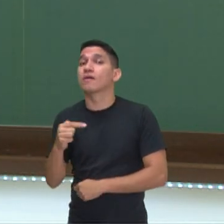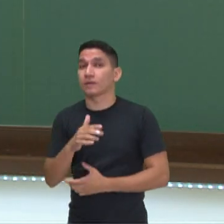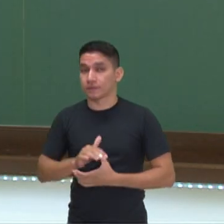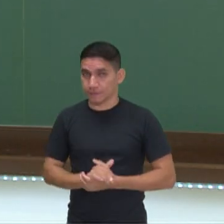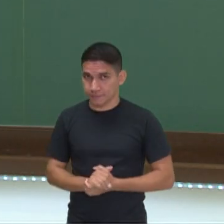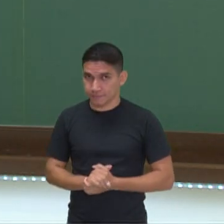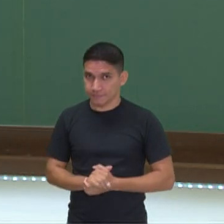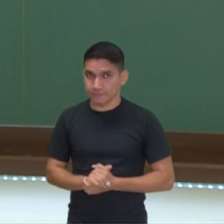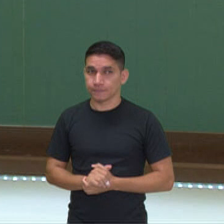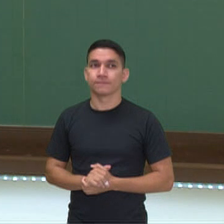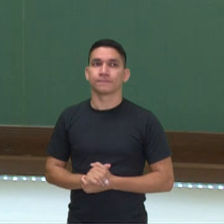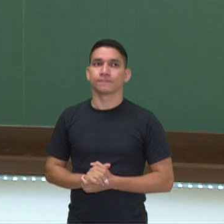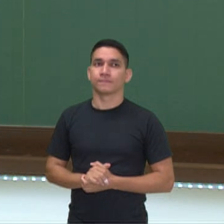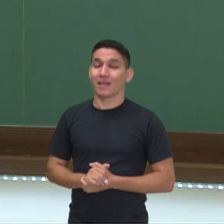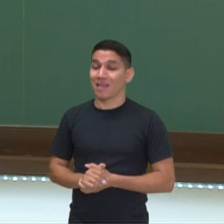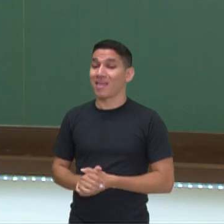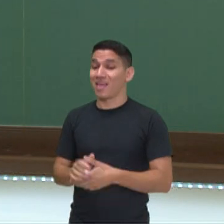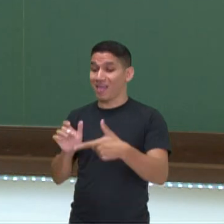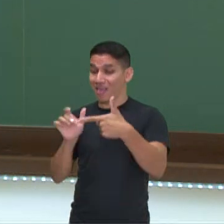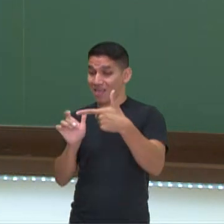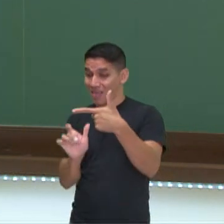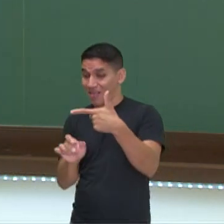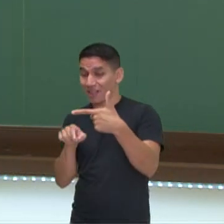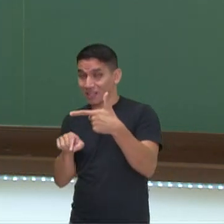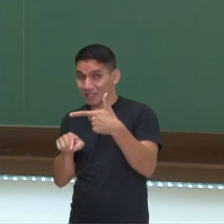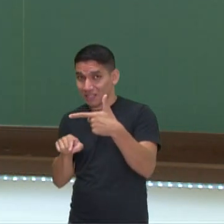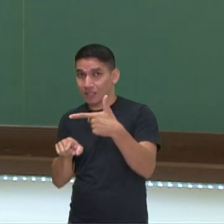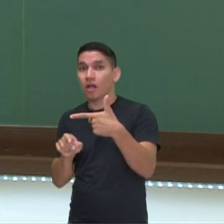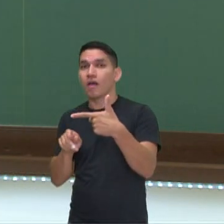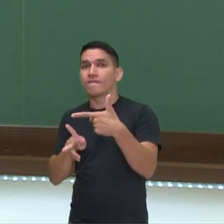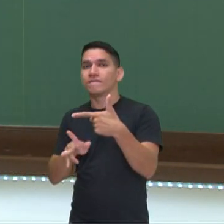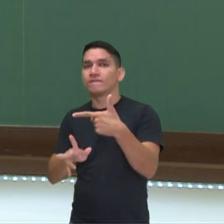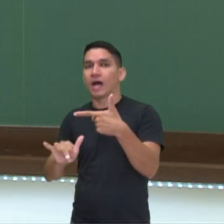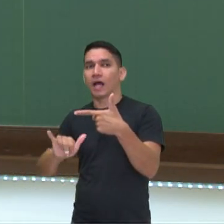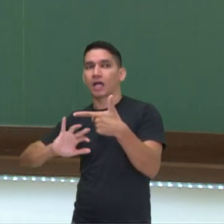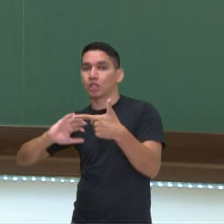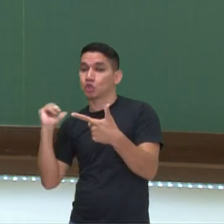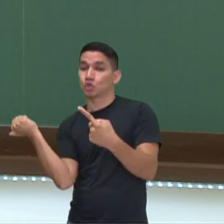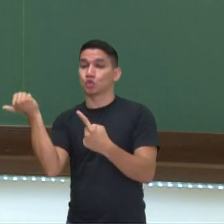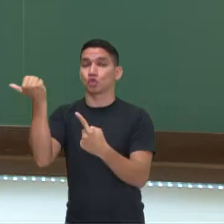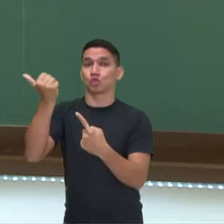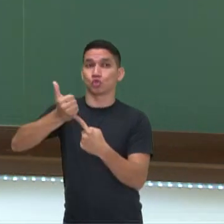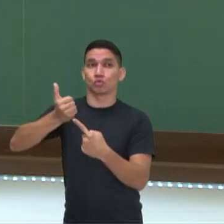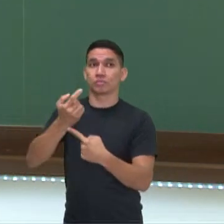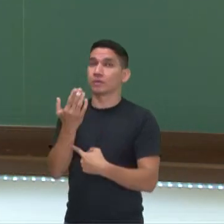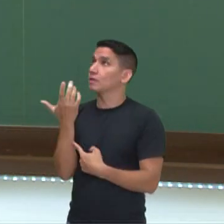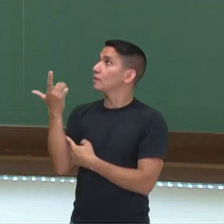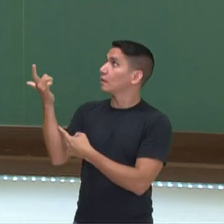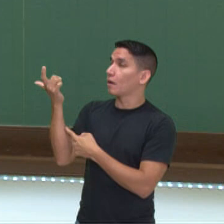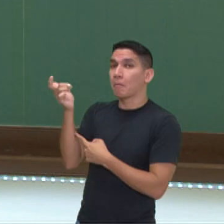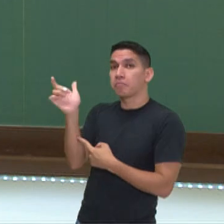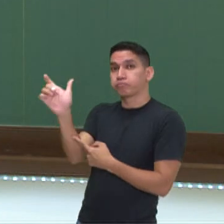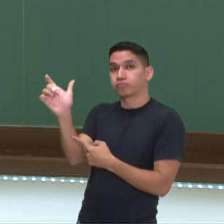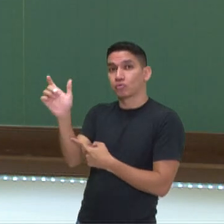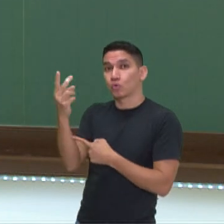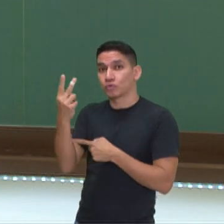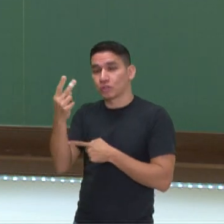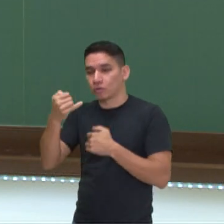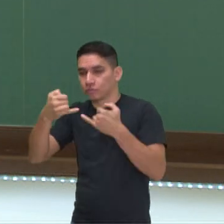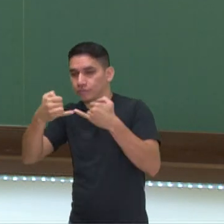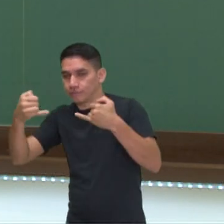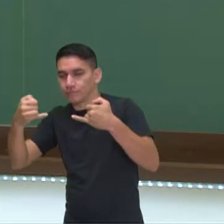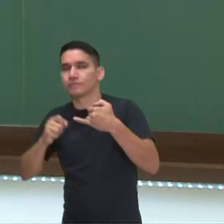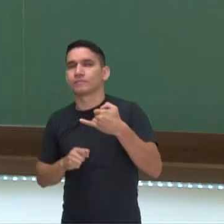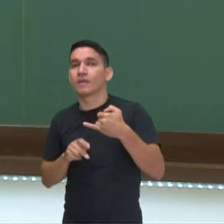negativo esse resultado que deu aqui vocês vão substituir eles vão colocar ele no segundo o tracinho